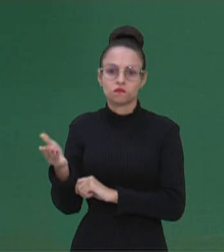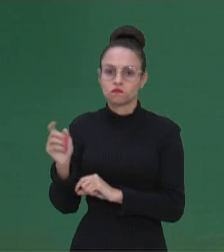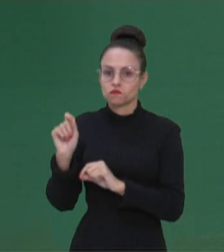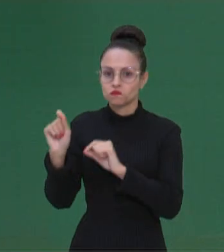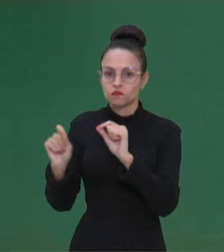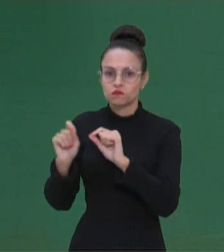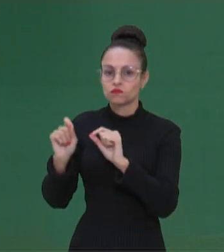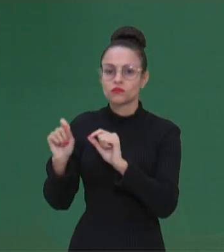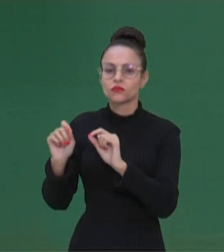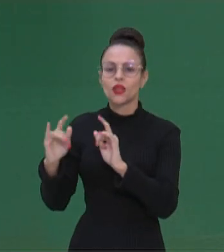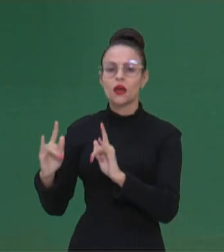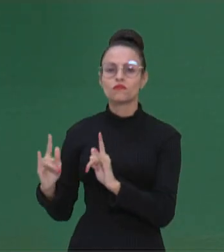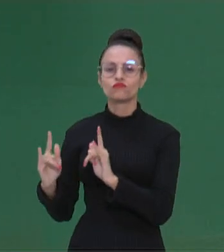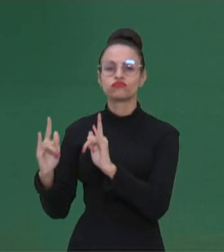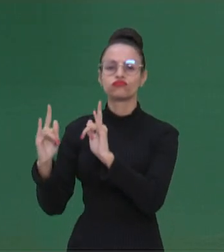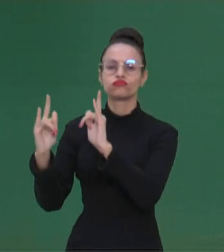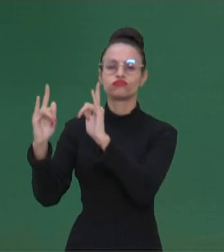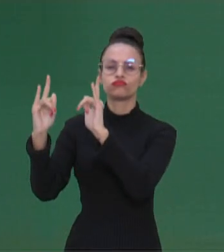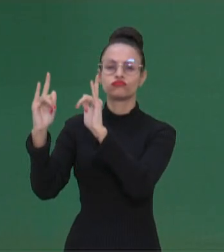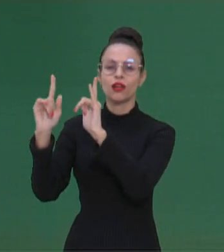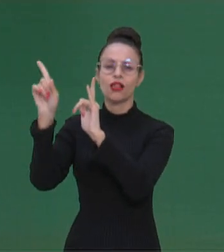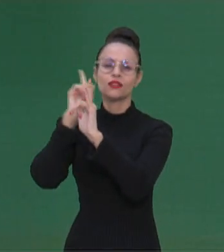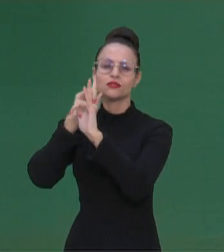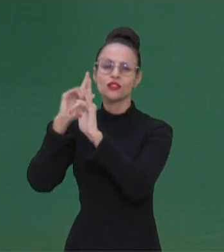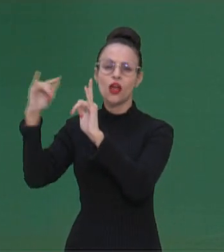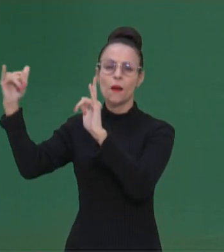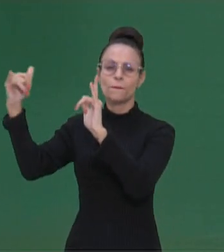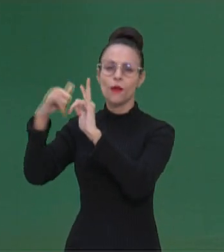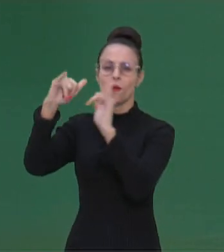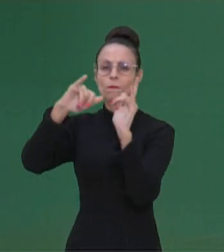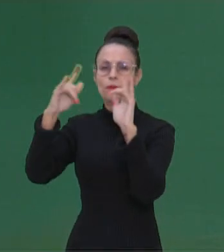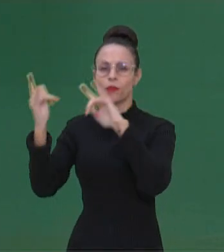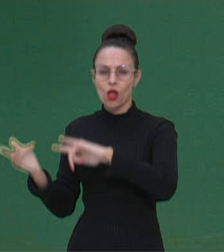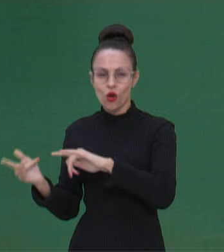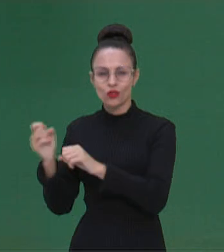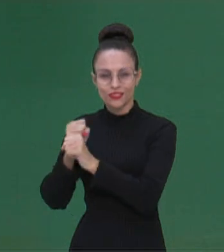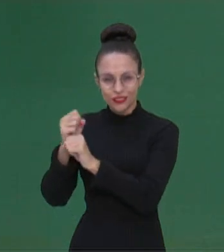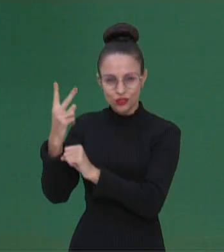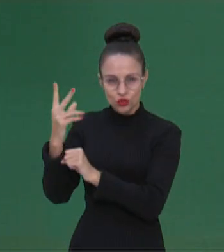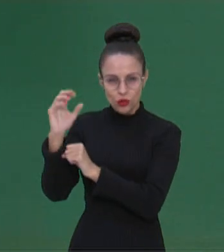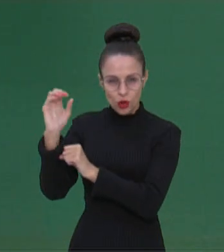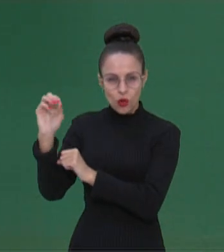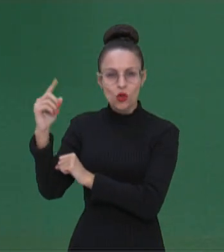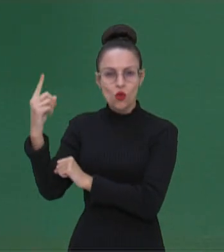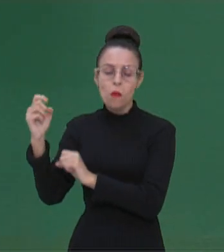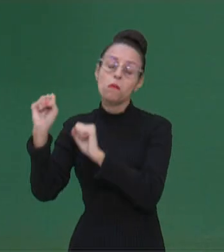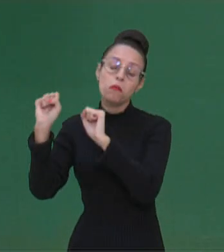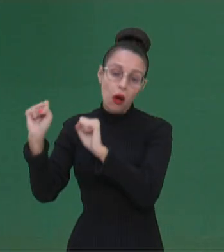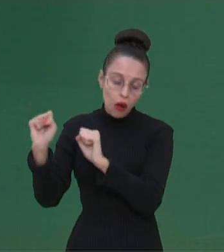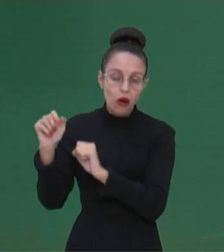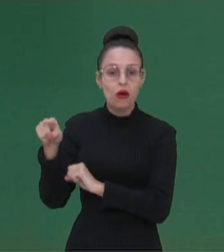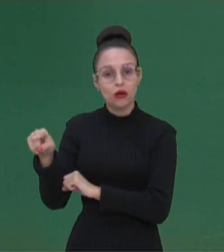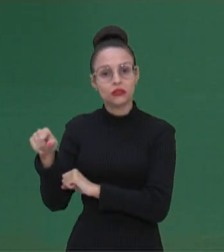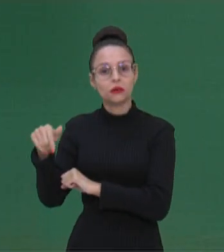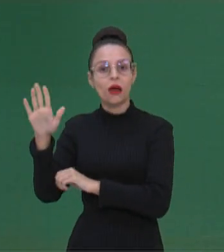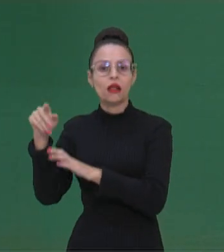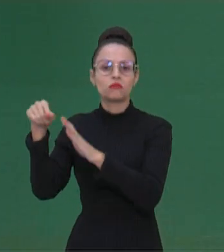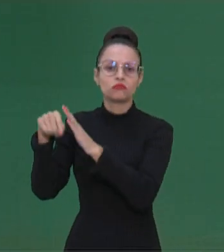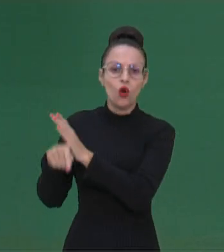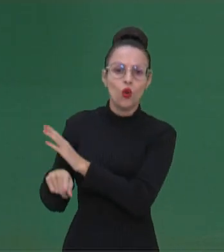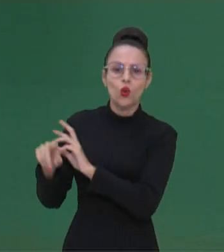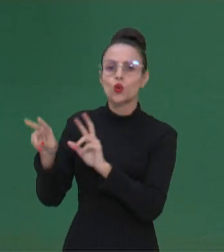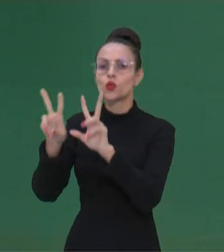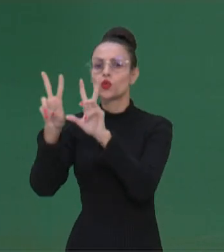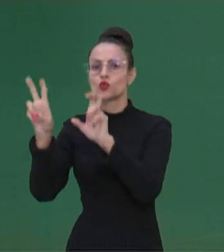as Torres Gêmeas lá de 2001, por exemplo, né? Fazer um levantamento aí mais aprofundado